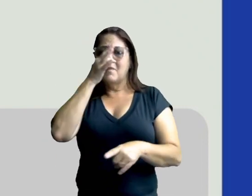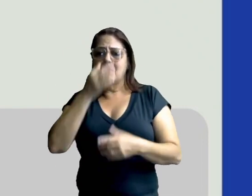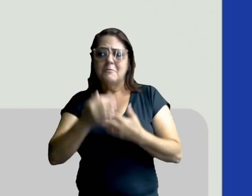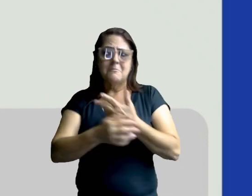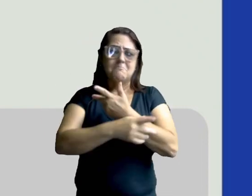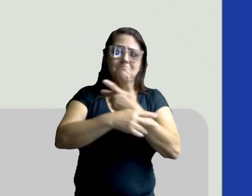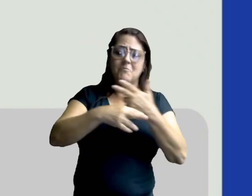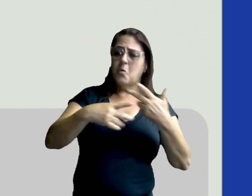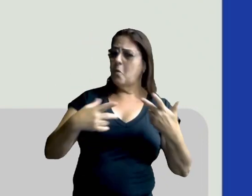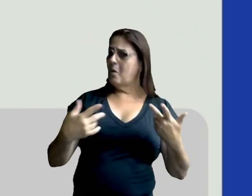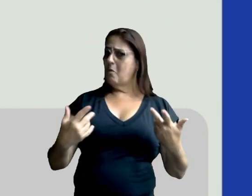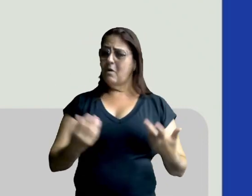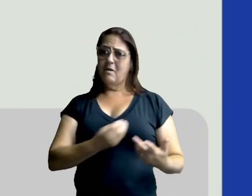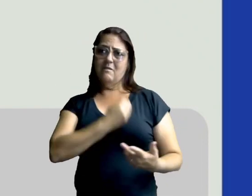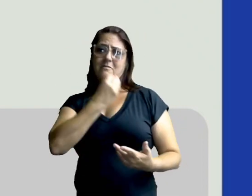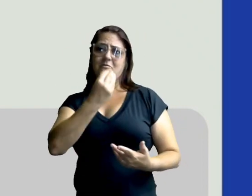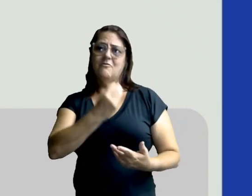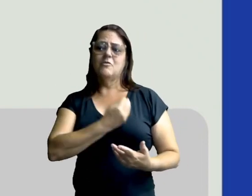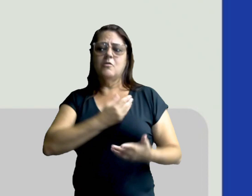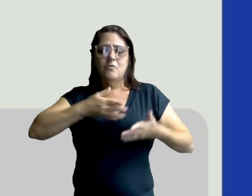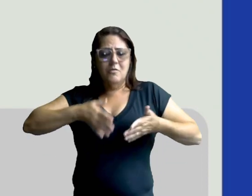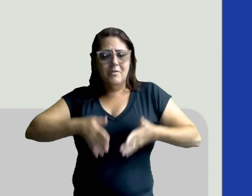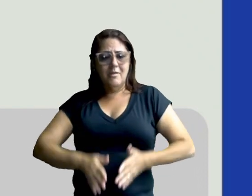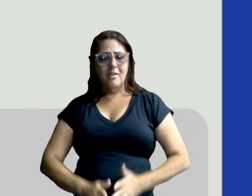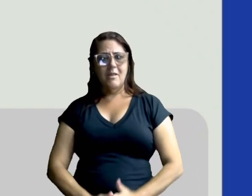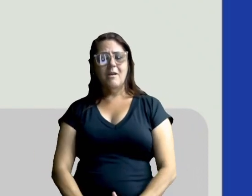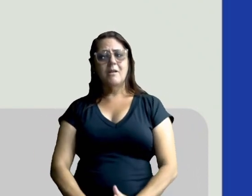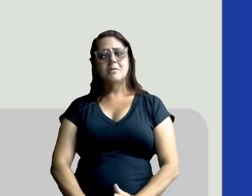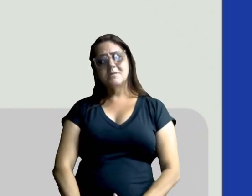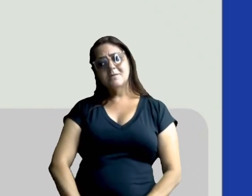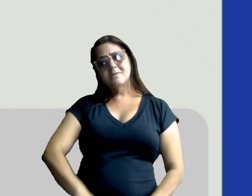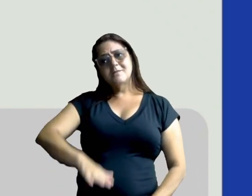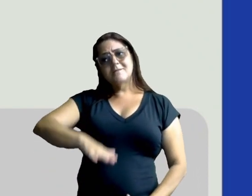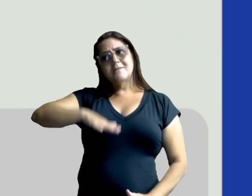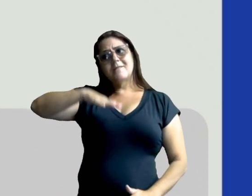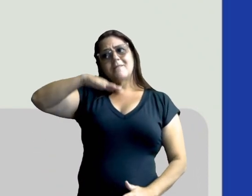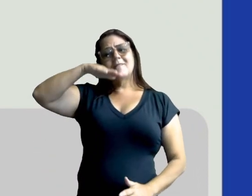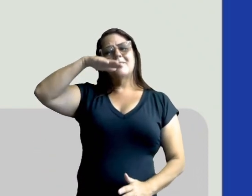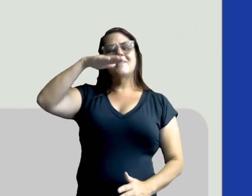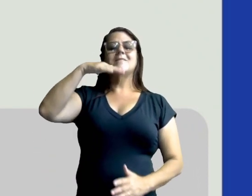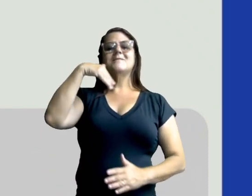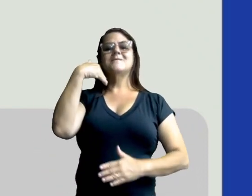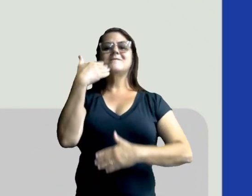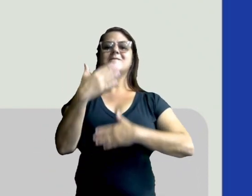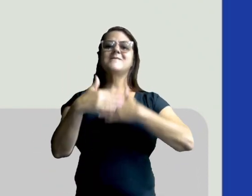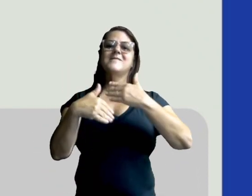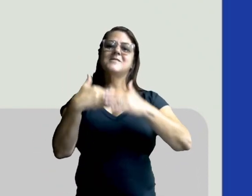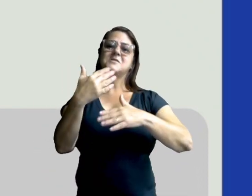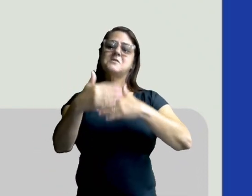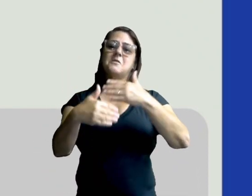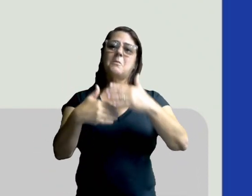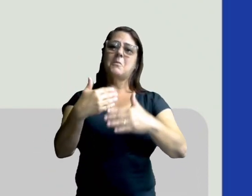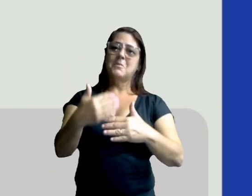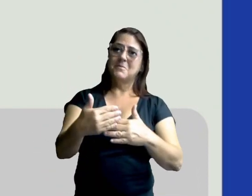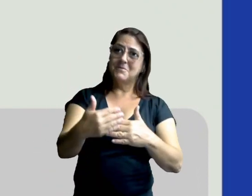ou seja, qualquer ser vivo, ele nasce, cresce, se desenvolve,